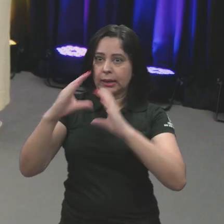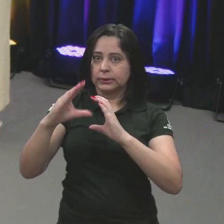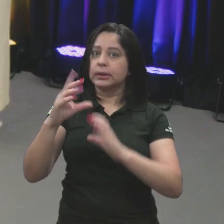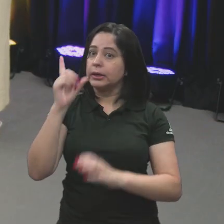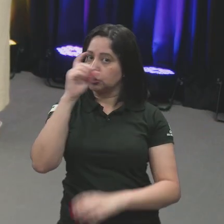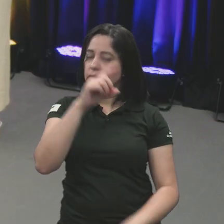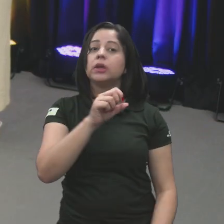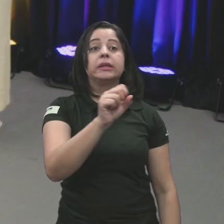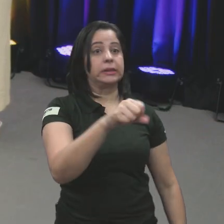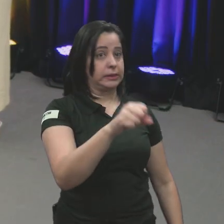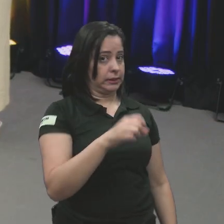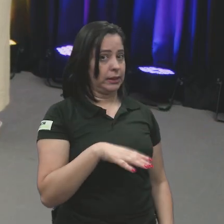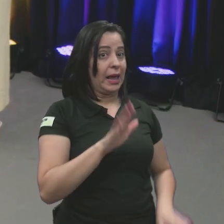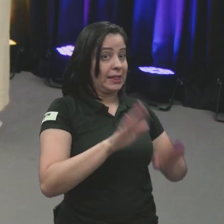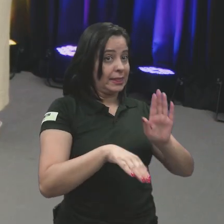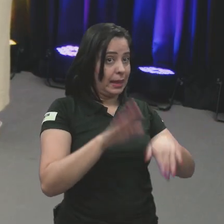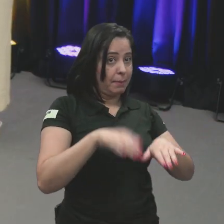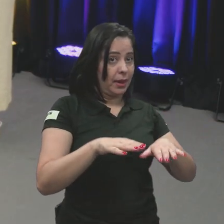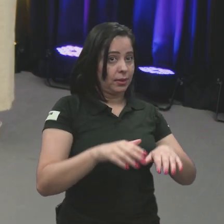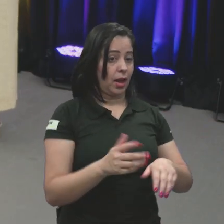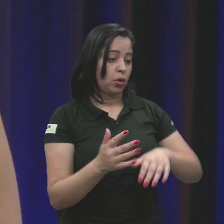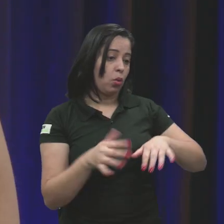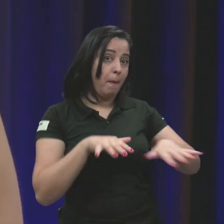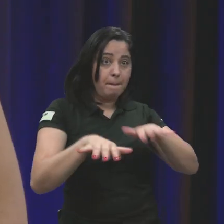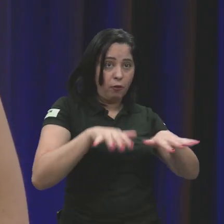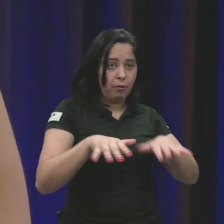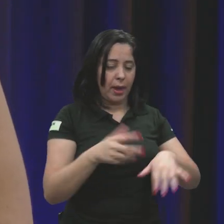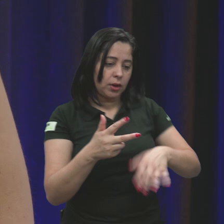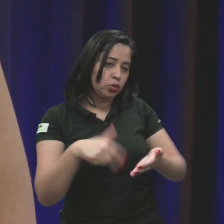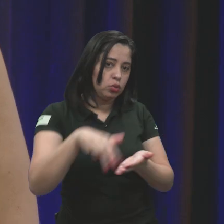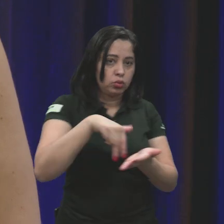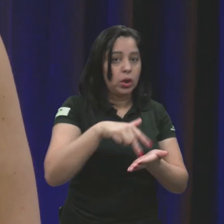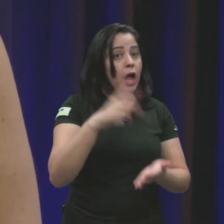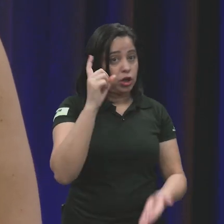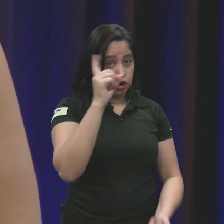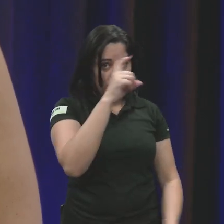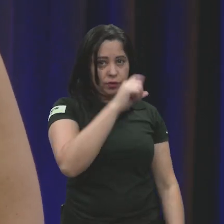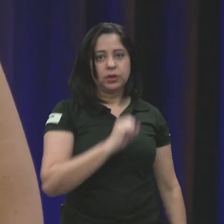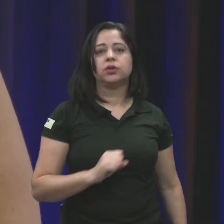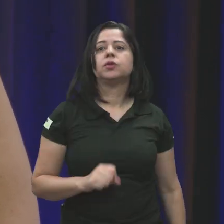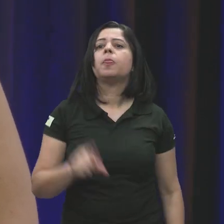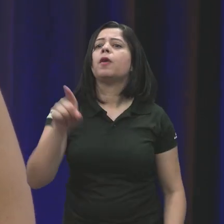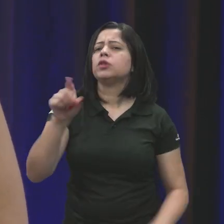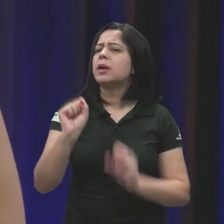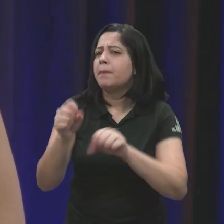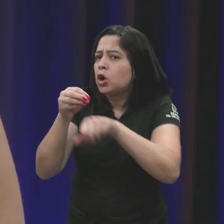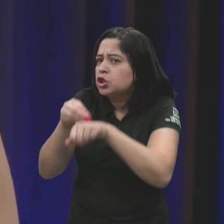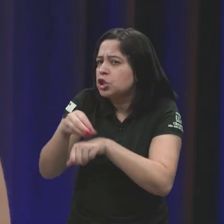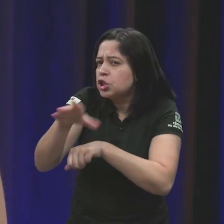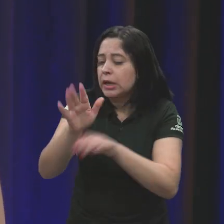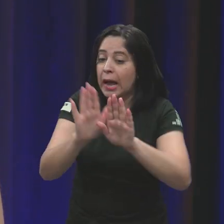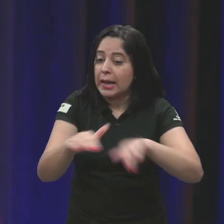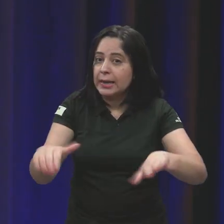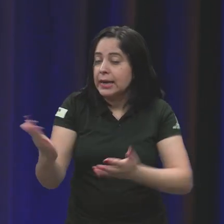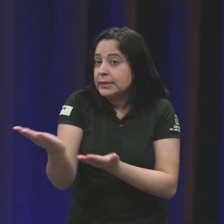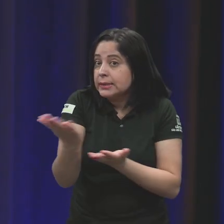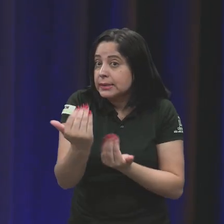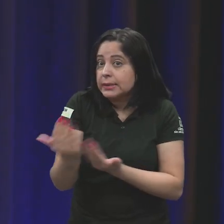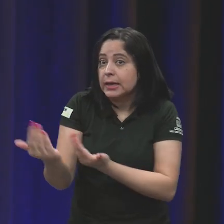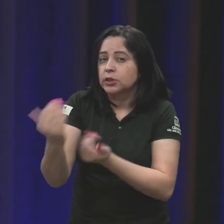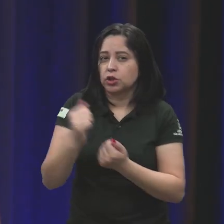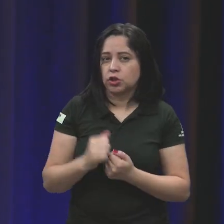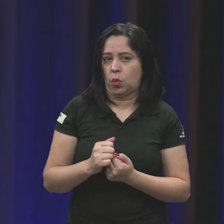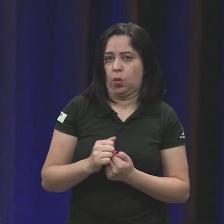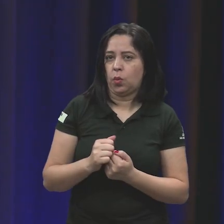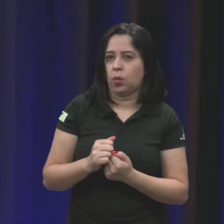da coreografia, é difícil. E que dica você daria para as crianças e para os jovens que estão querendo despertar aí